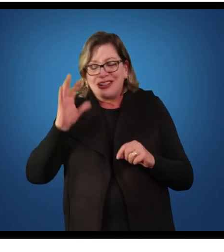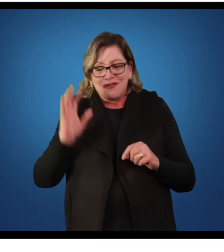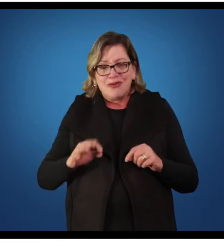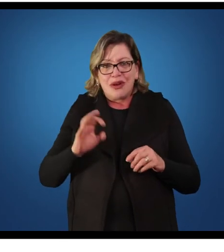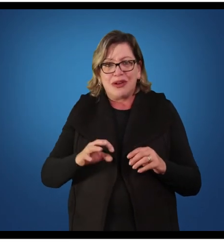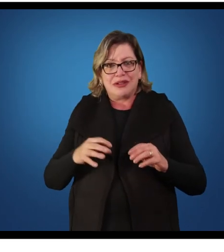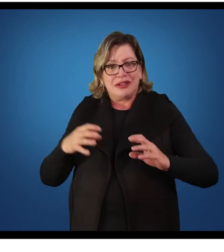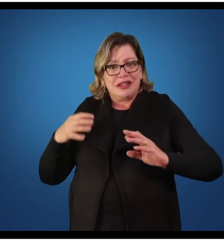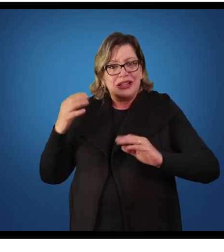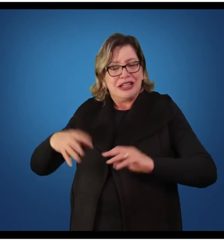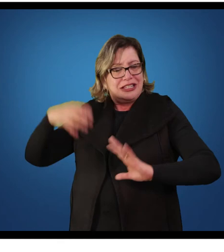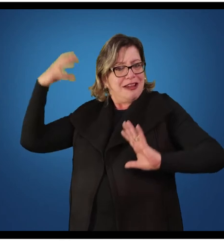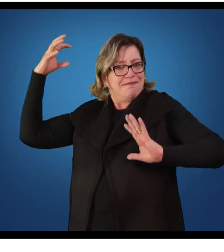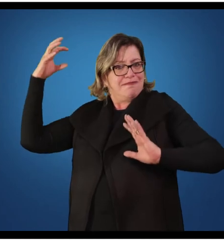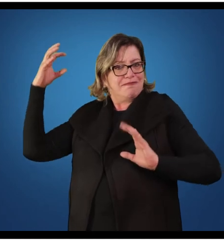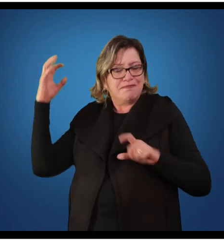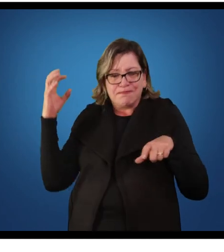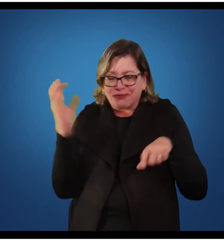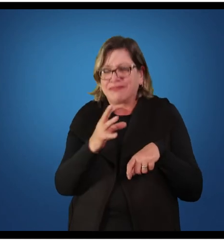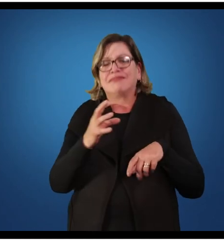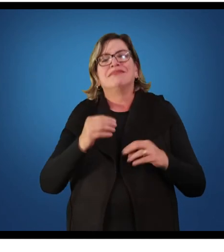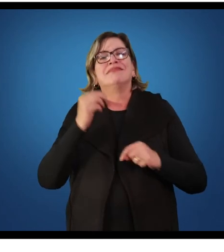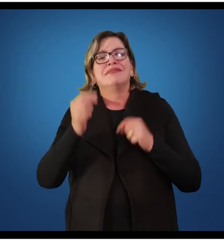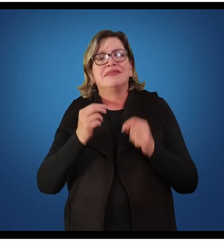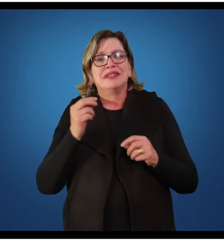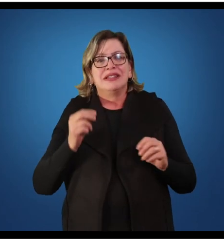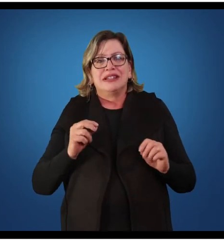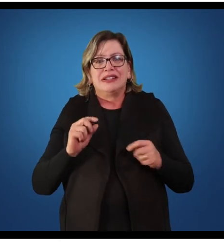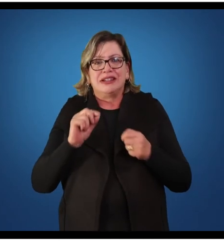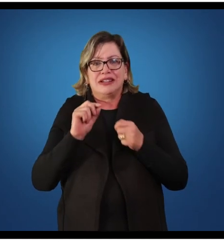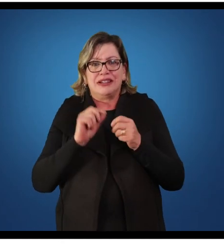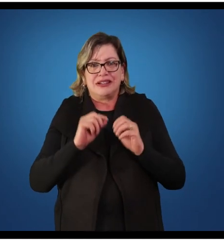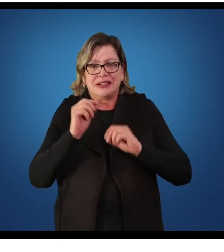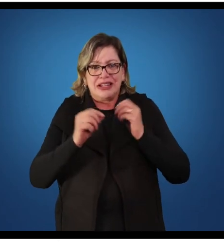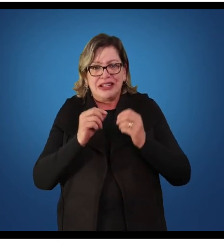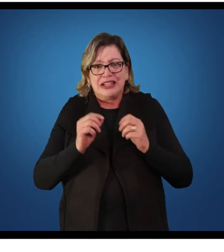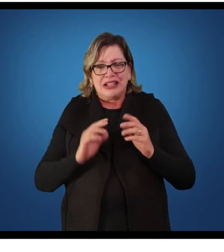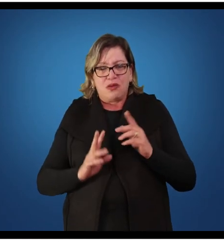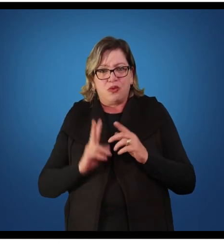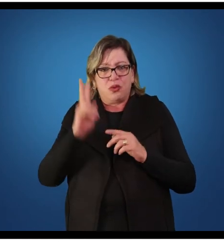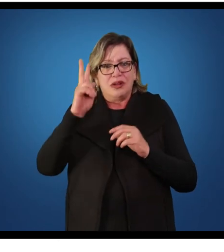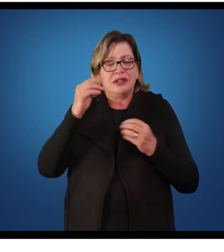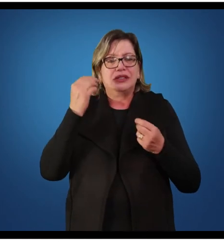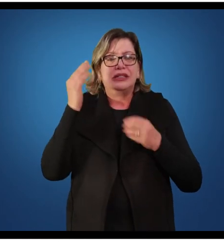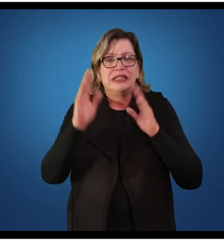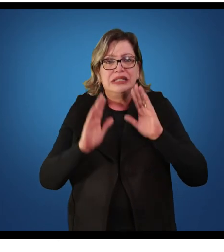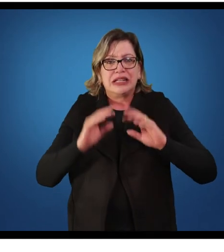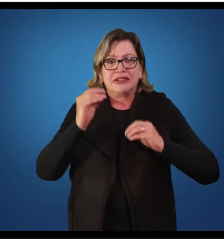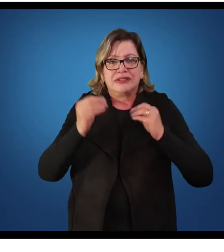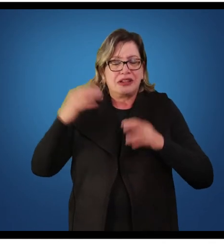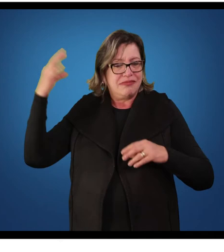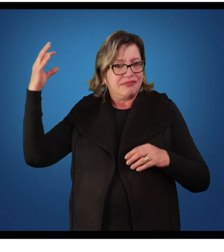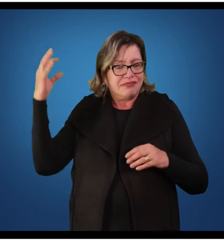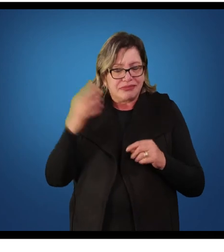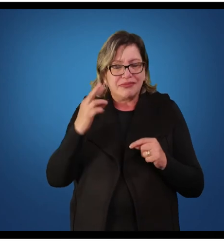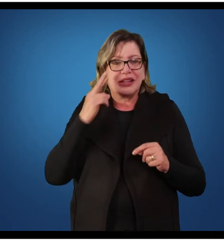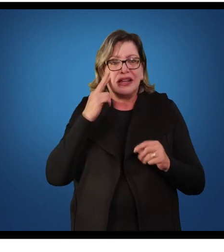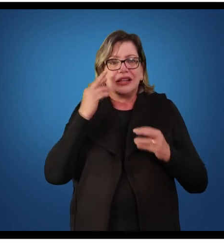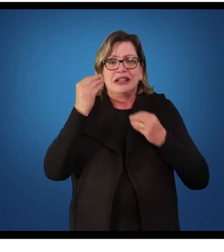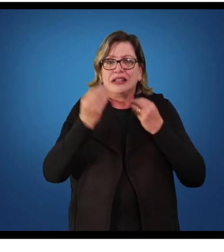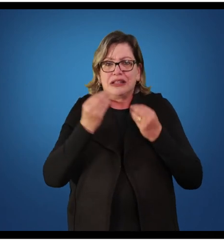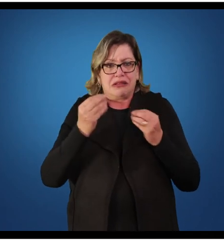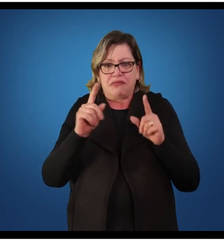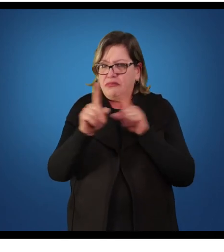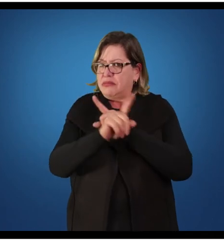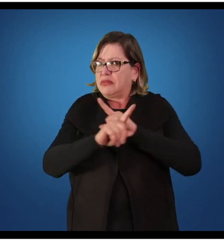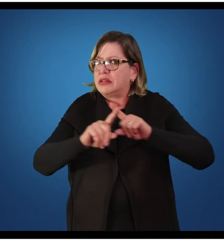a bola, fazendo a progressão, faz a fase da suspensão em voo e arremessa. Não